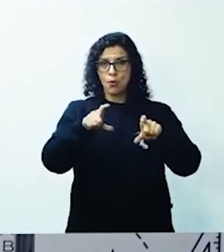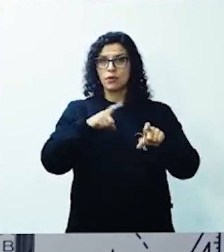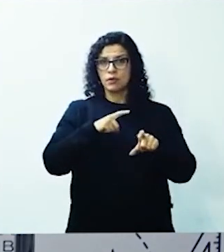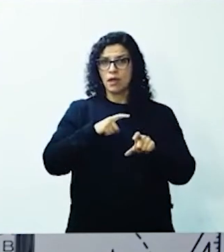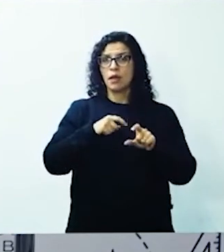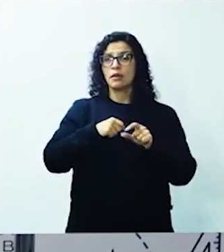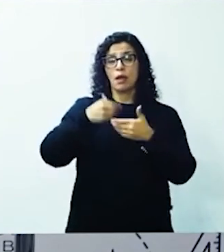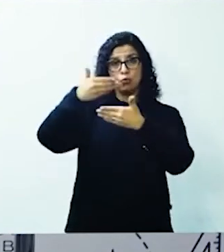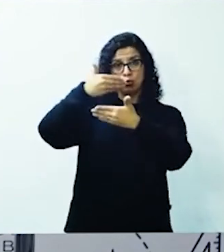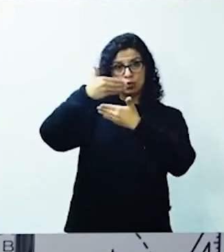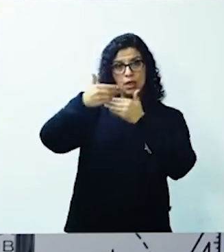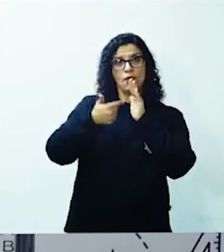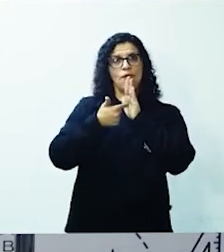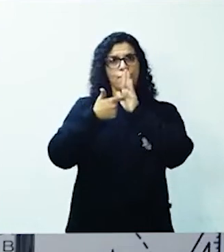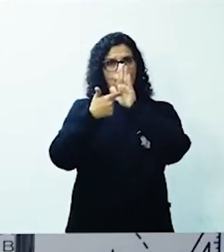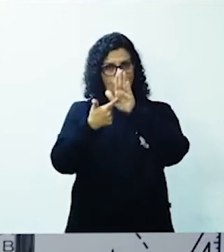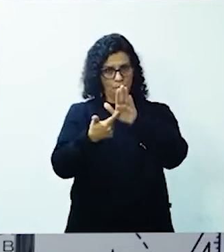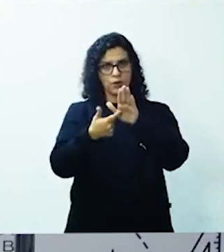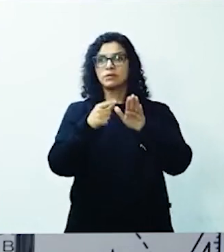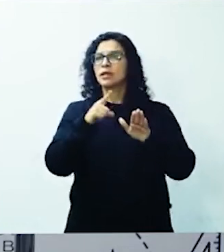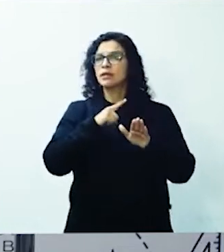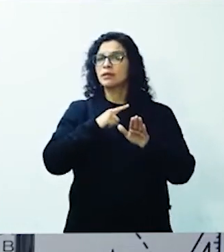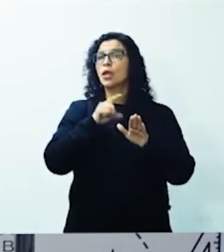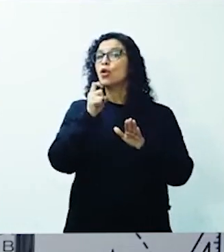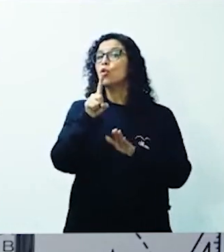que vai aparecer, certo? É